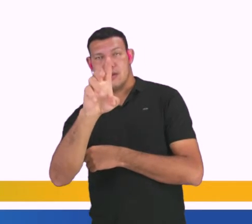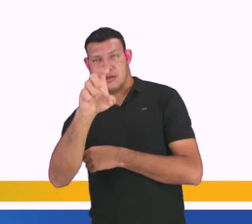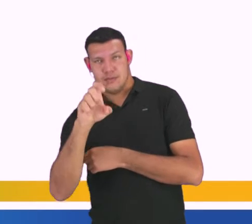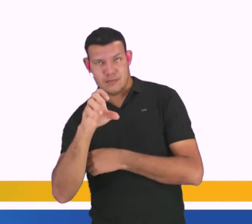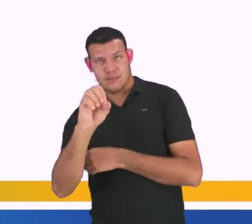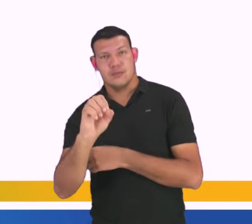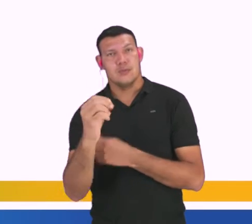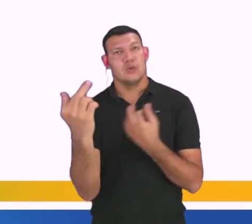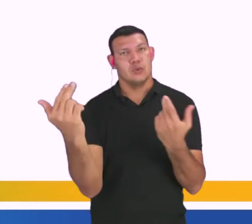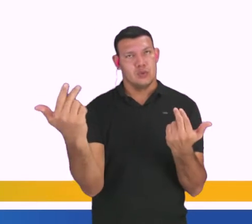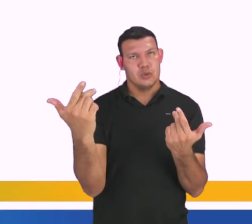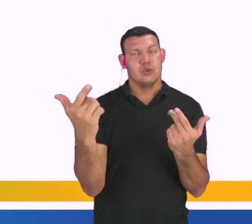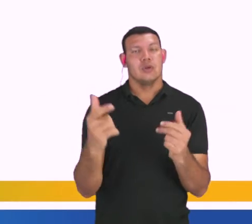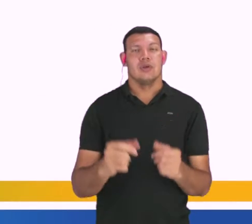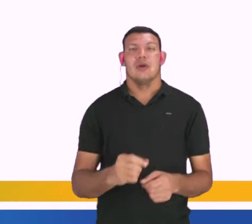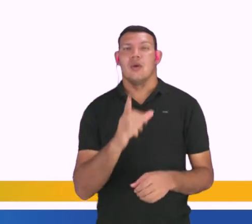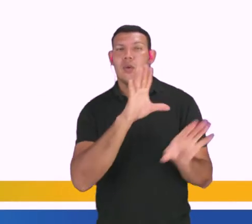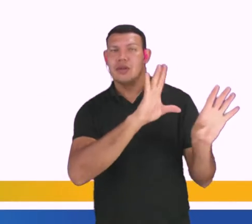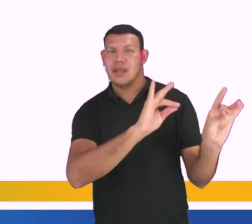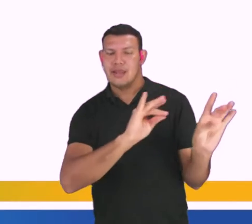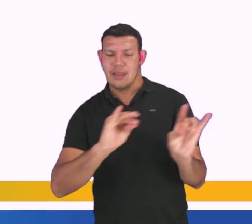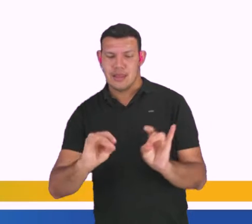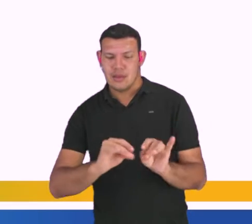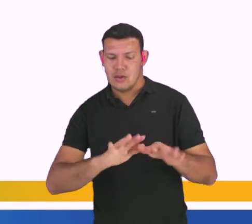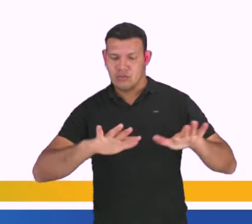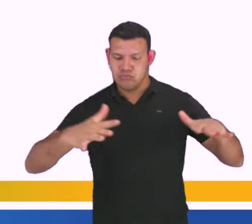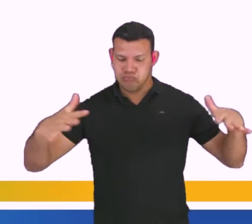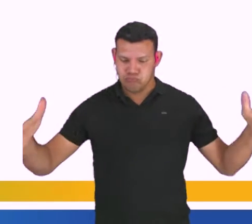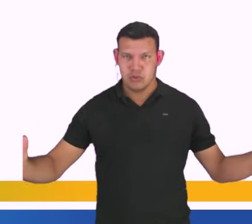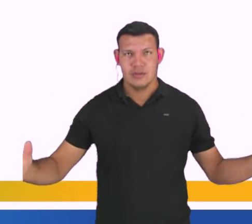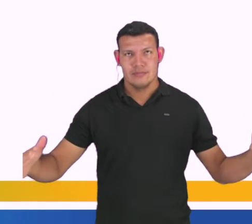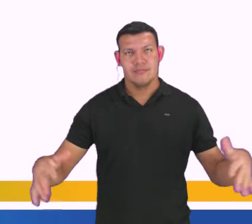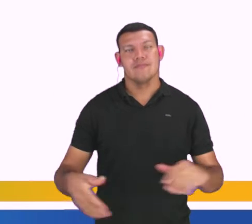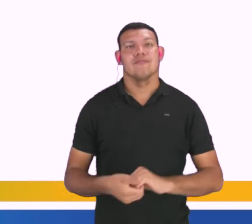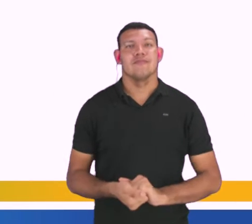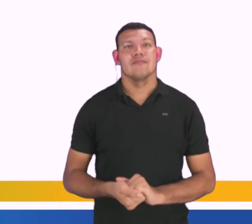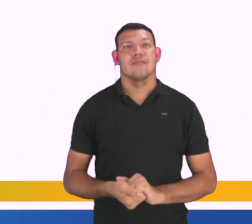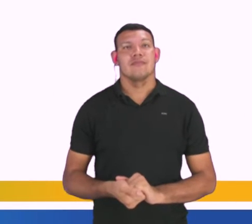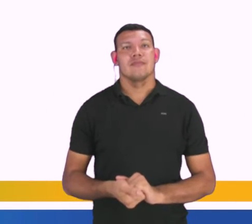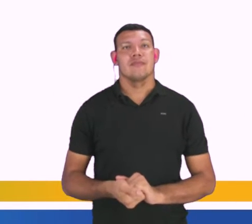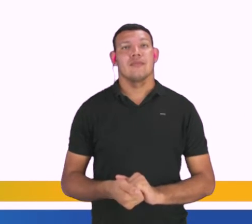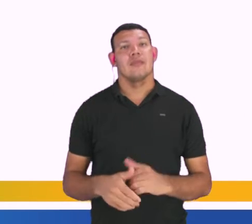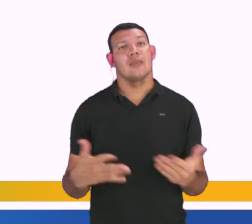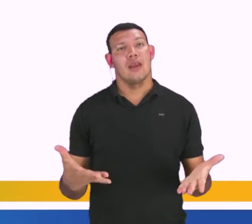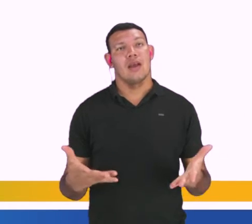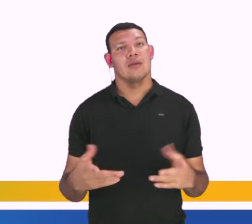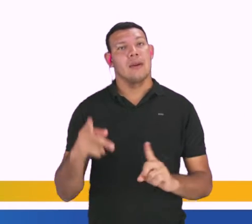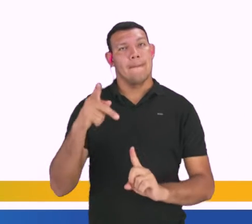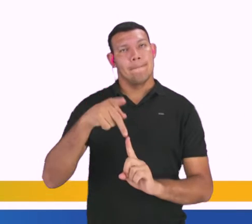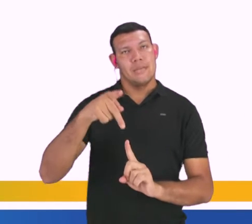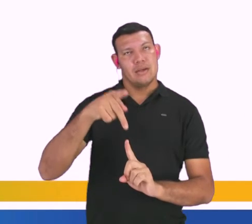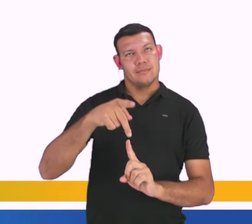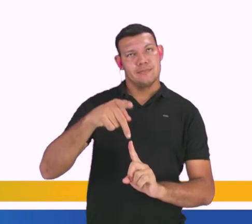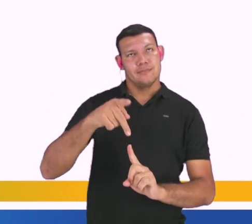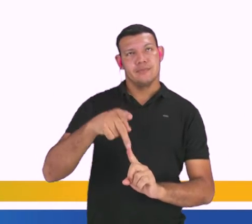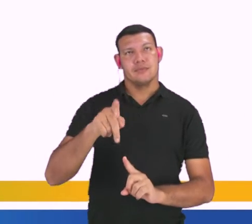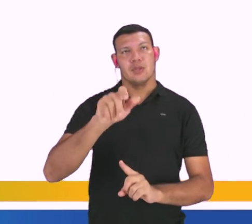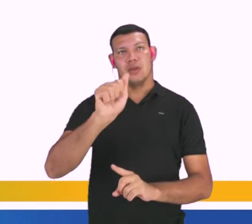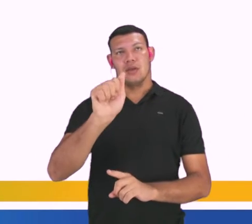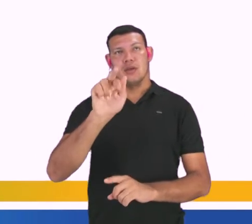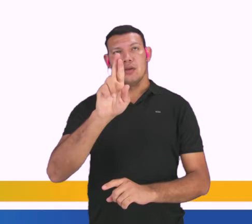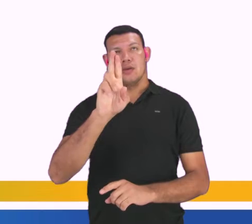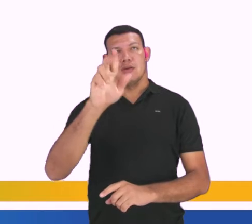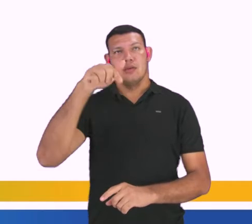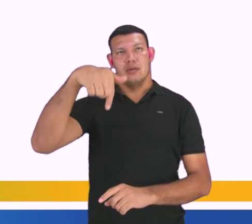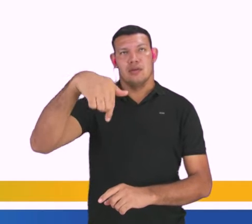entrou ali naquele fluido. Mas vamos seguir aqui as ideias. Eu trouxe o princípio de Arquimedes, porque ele vai fazer uma afirmação bem importante,